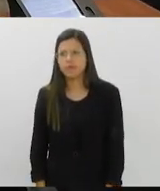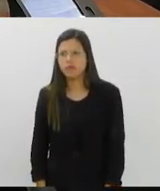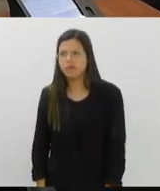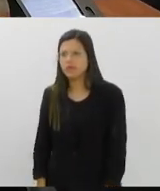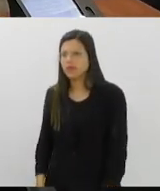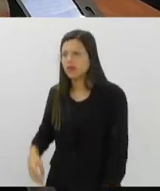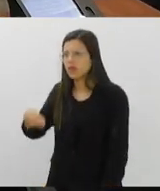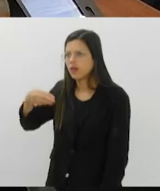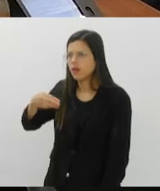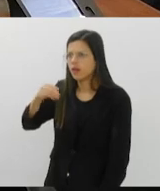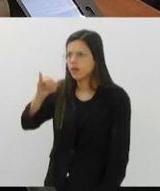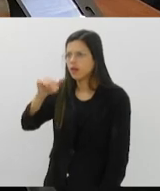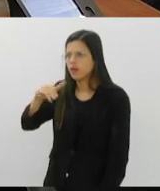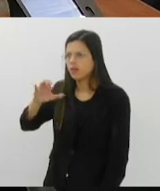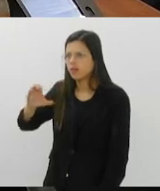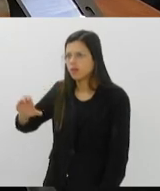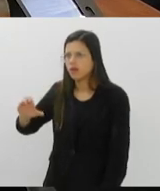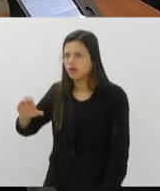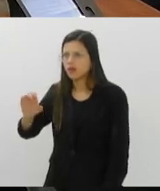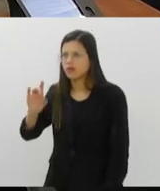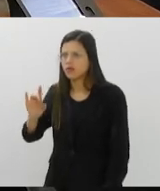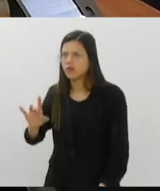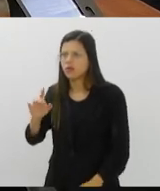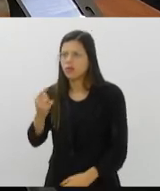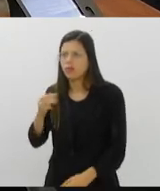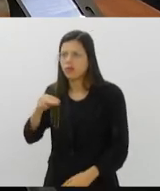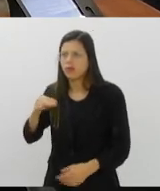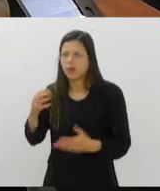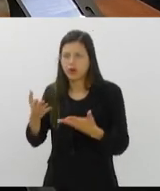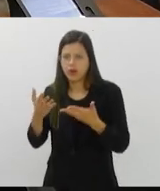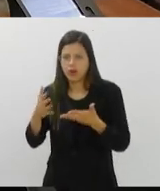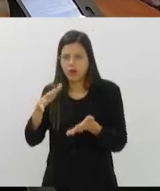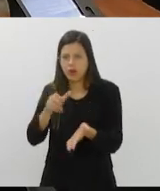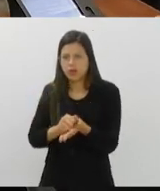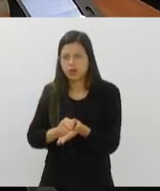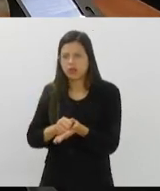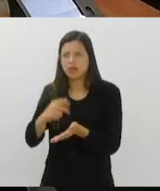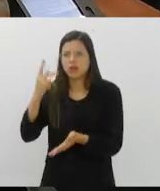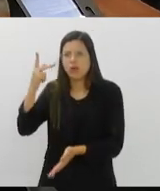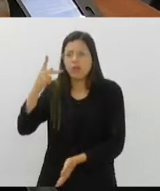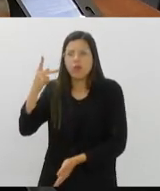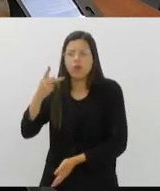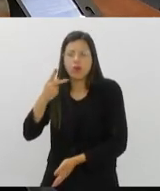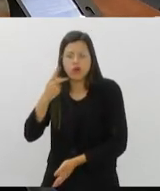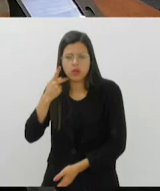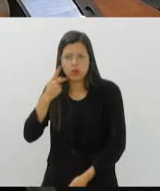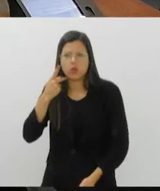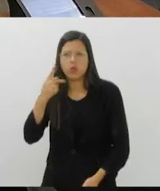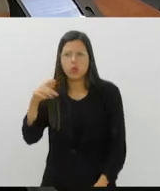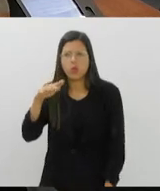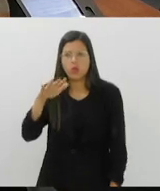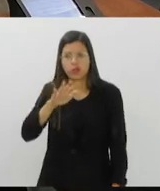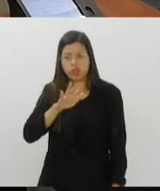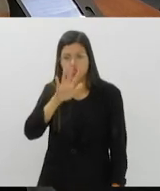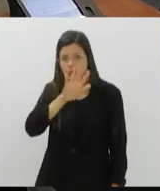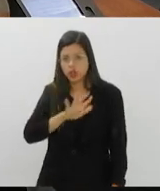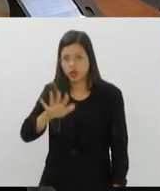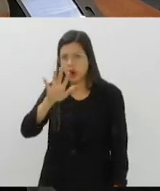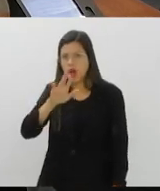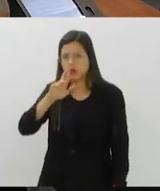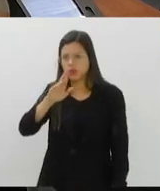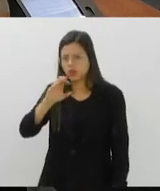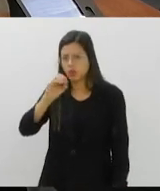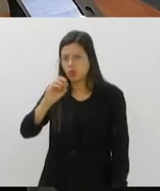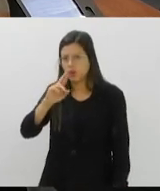Mink, um segundo. Eu gostaria de registrar a presença do procurador-geral da Assembleia de Roraima, doutor Paulo Holanda. Seja bem-vindo a